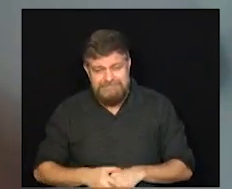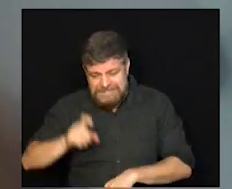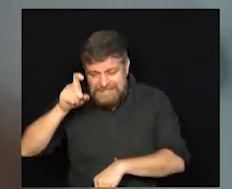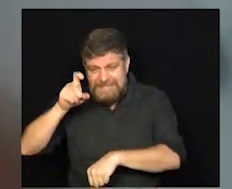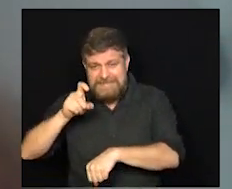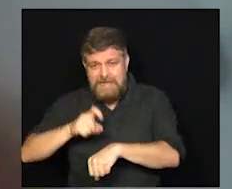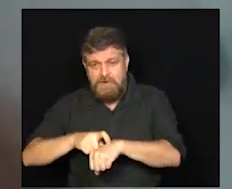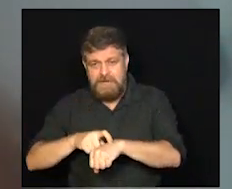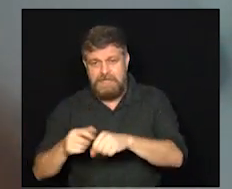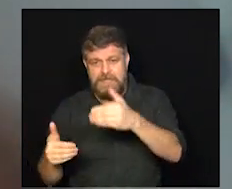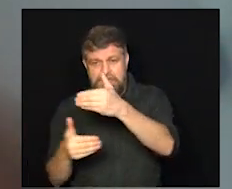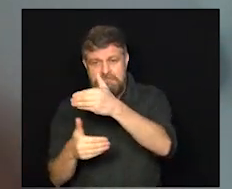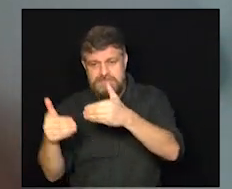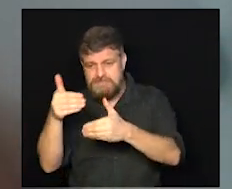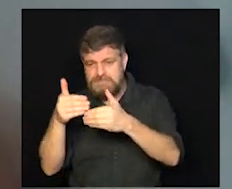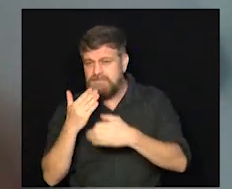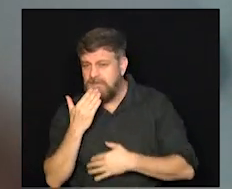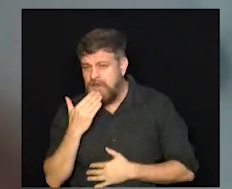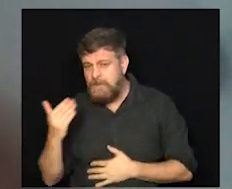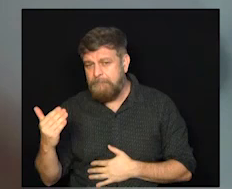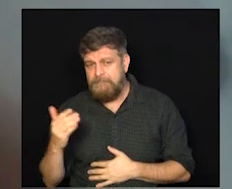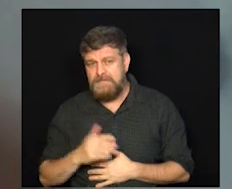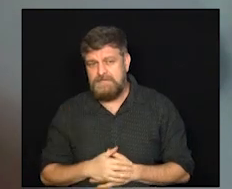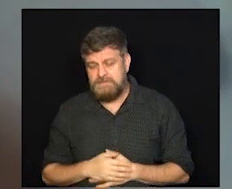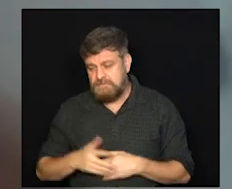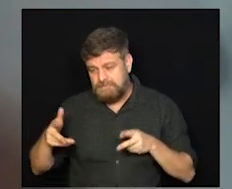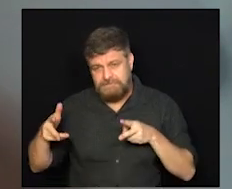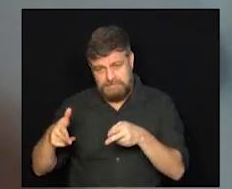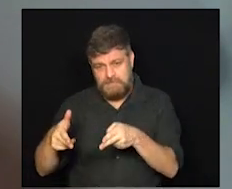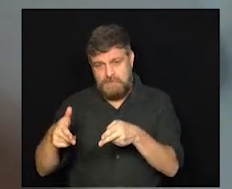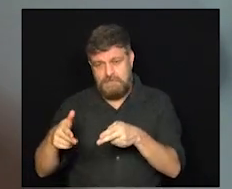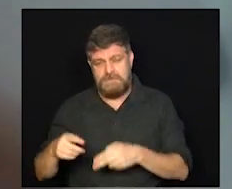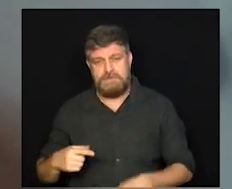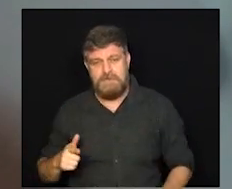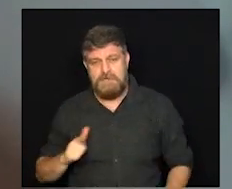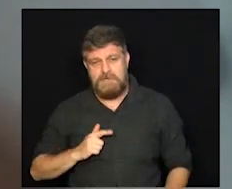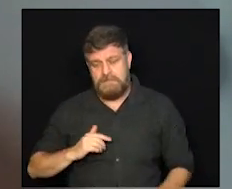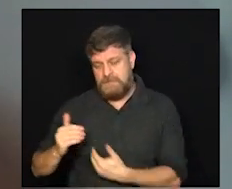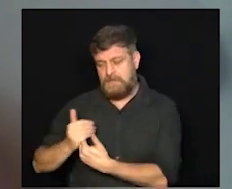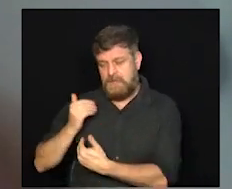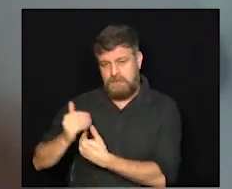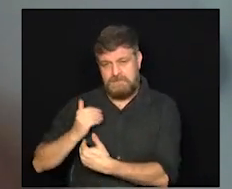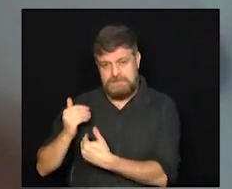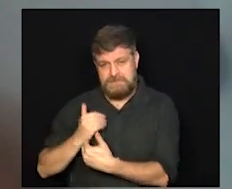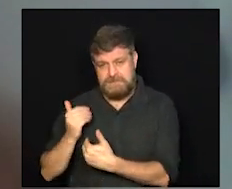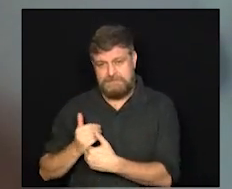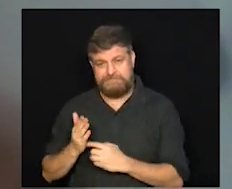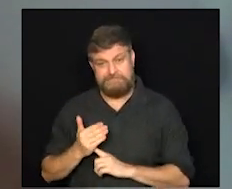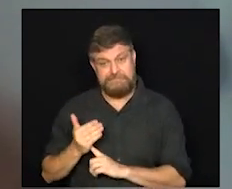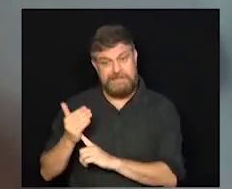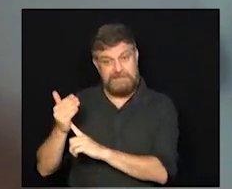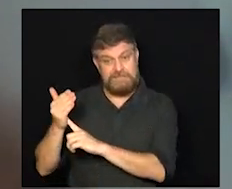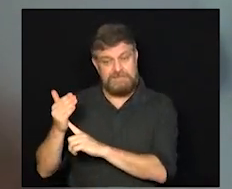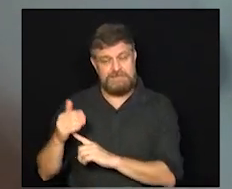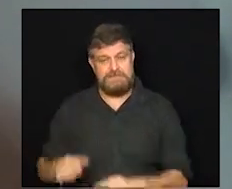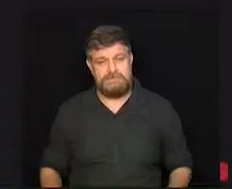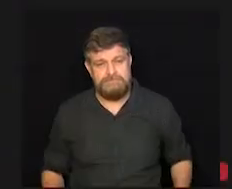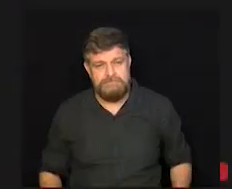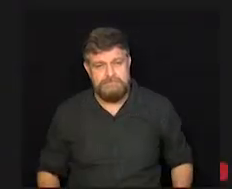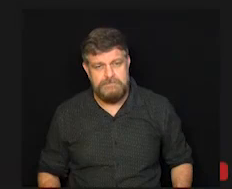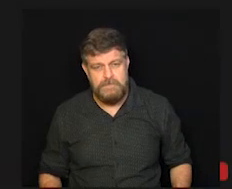aqui, se acontecer alguma coisa, eu peço que vocês me interrompam aí e me falem algo. Vamos ver se entra